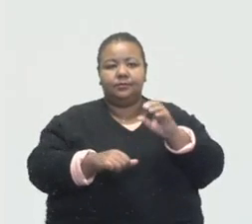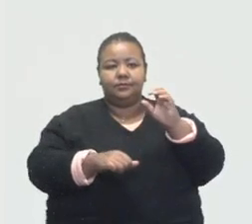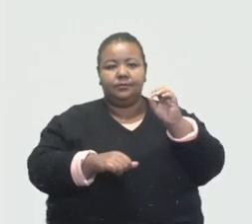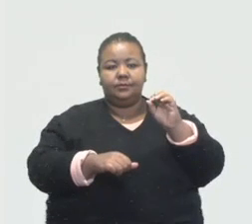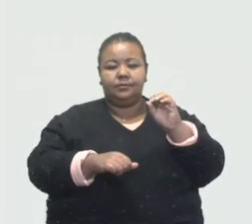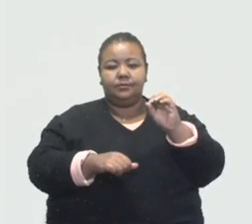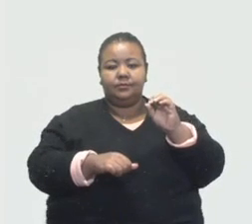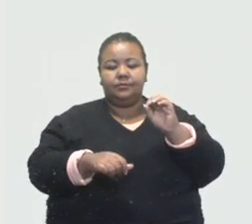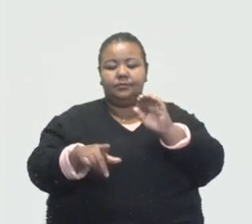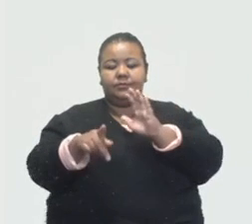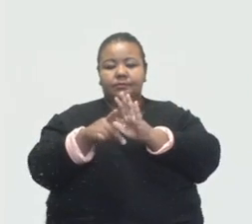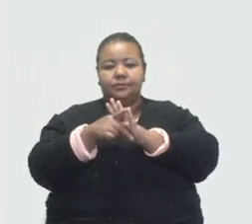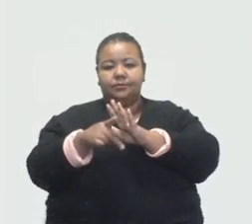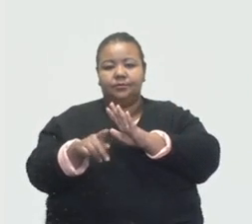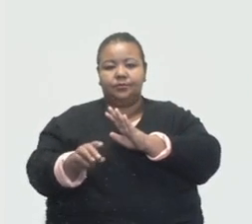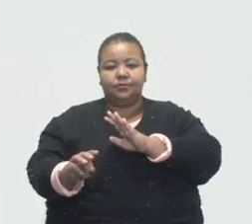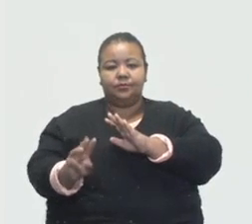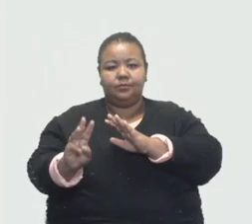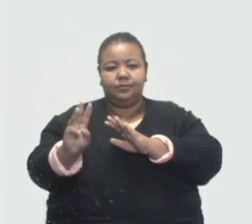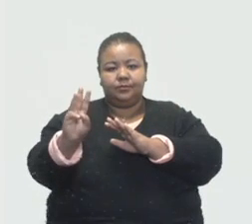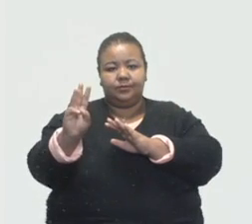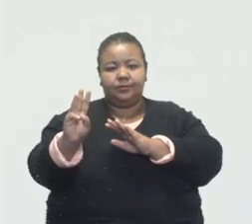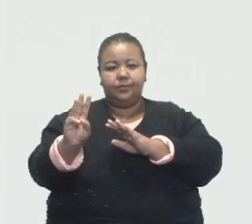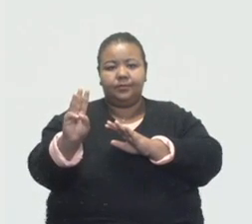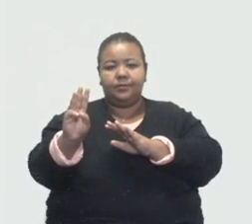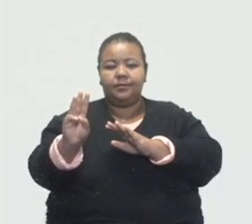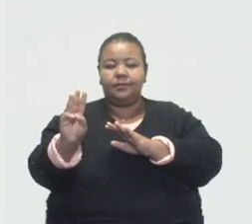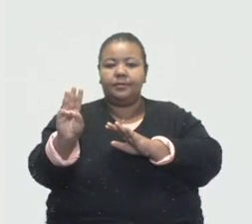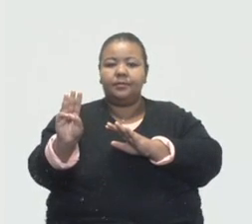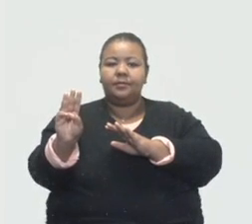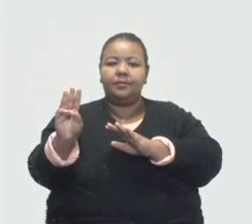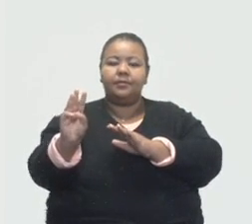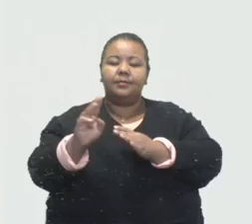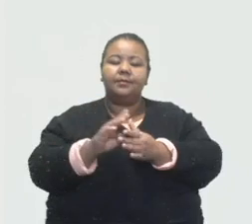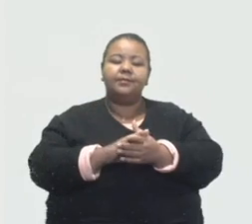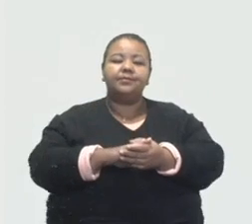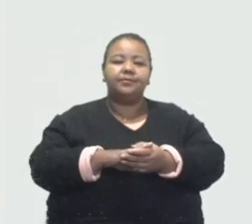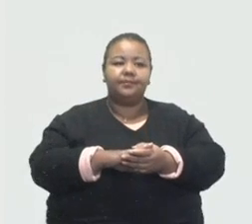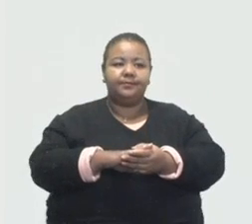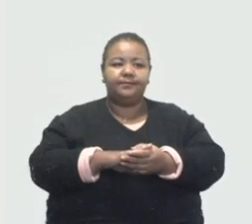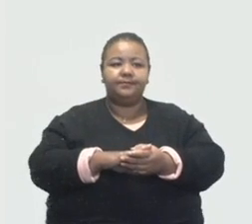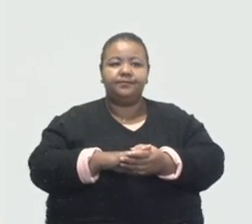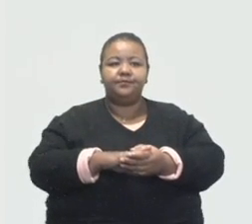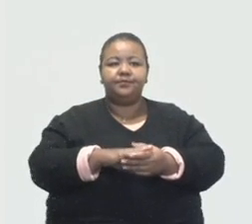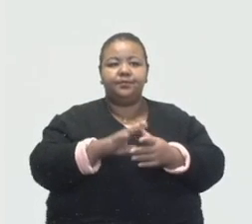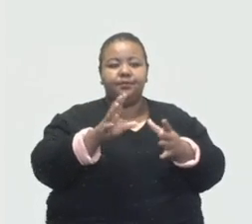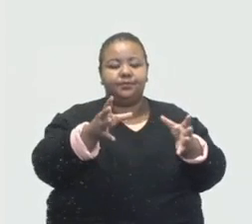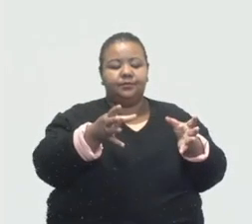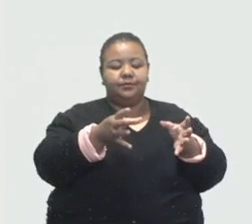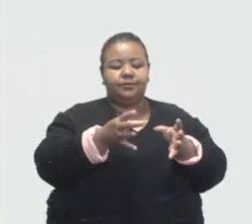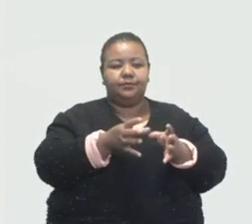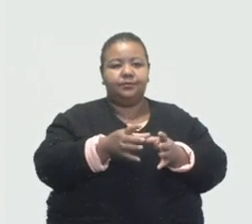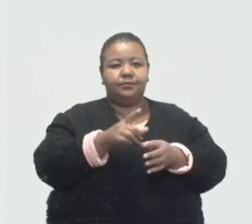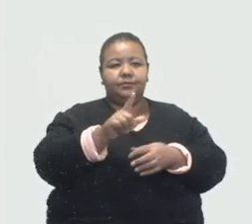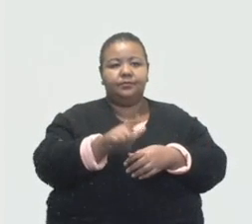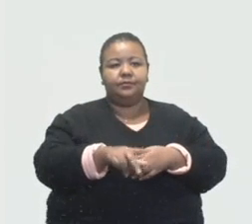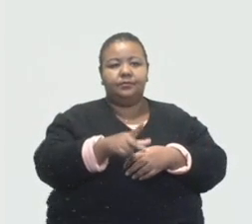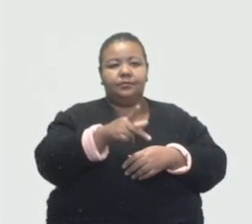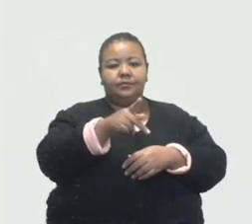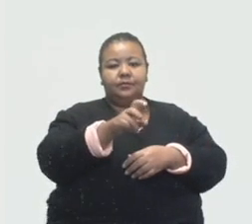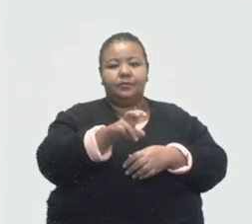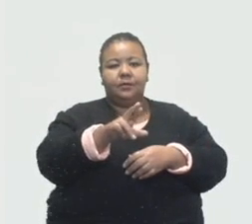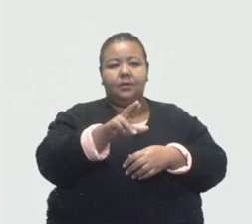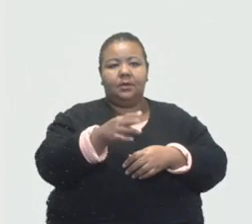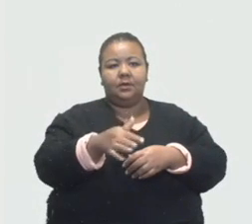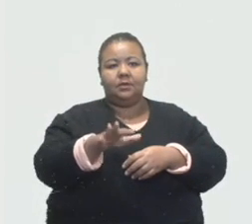nulo, que pertence ao nosso espaço vetorial W. Esse conjunto é indicado por ker